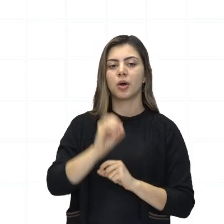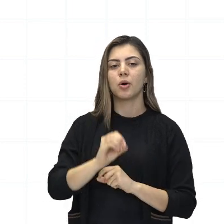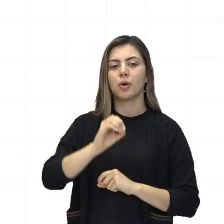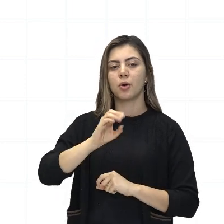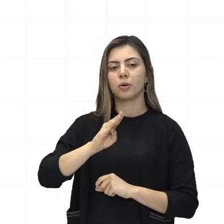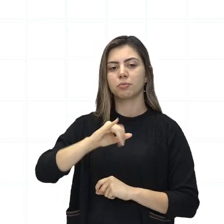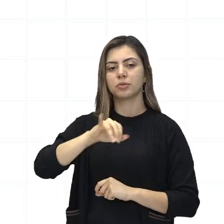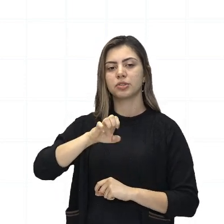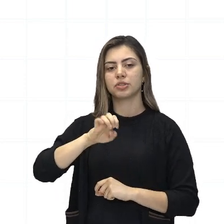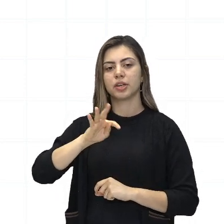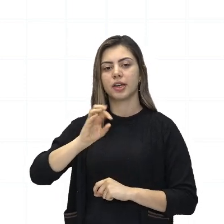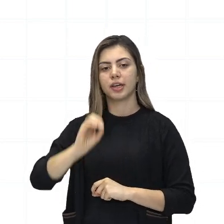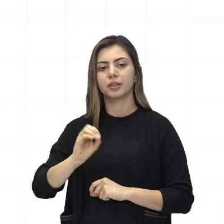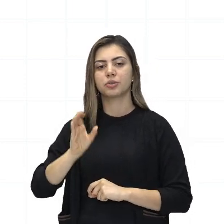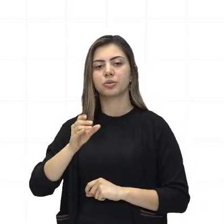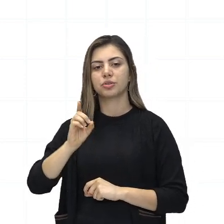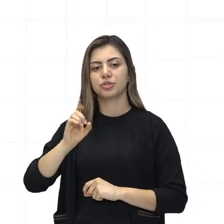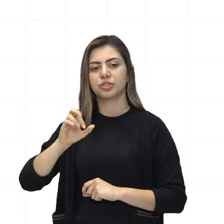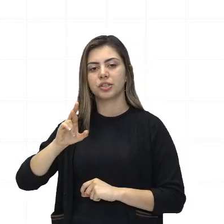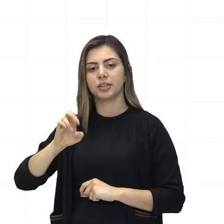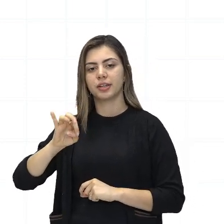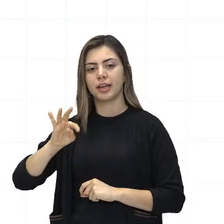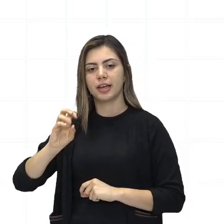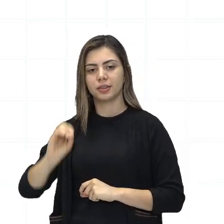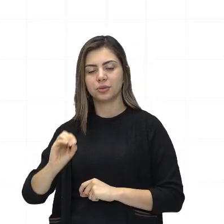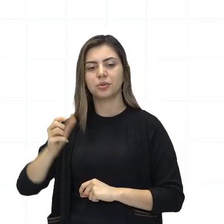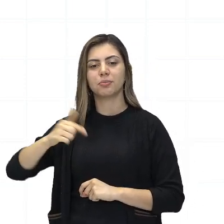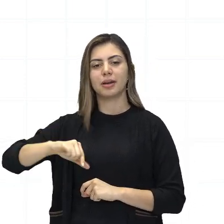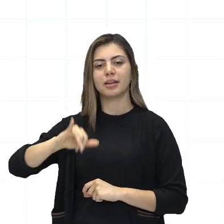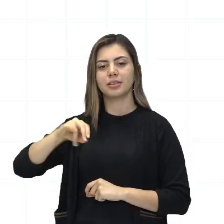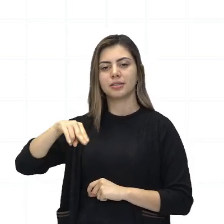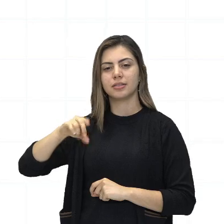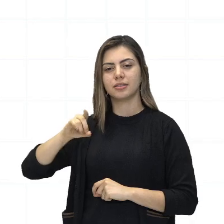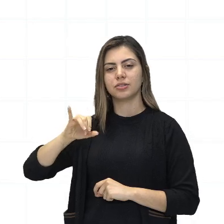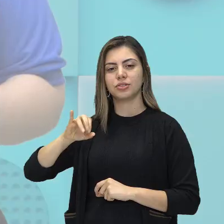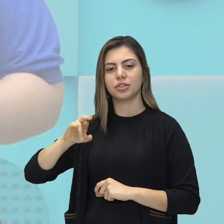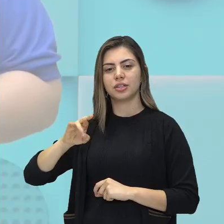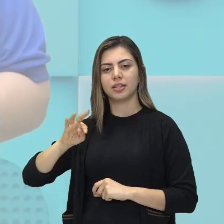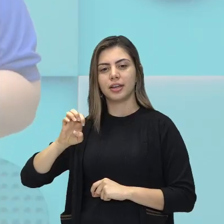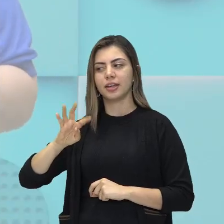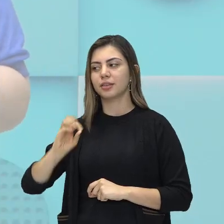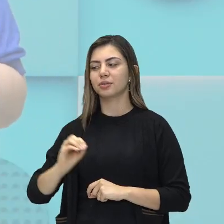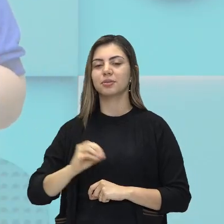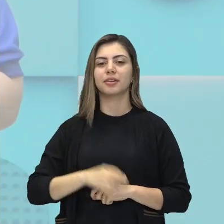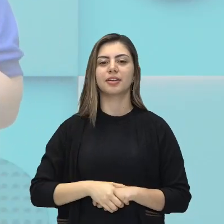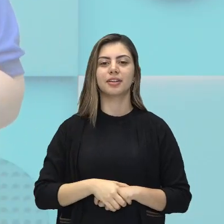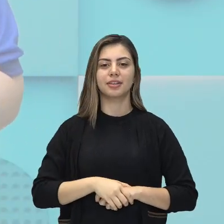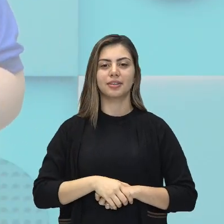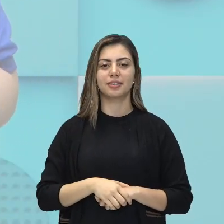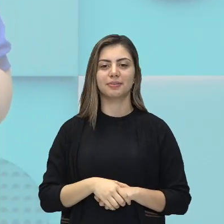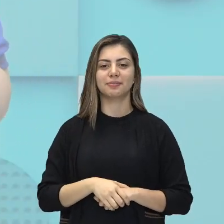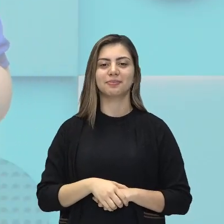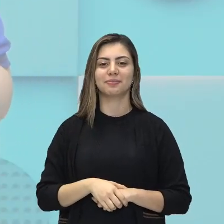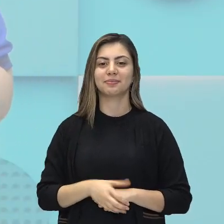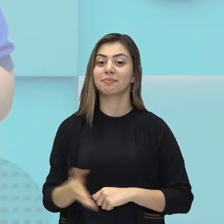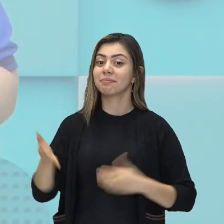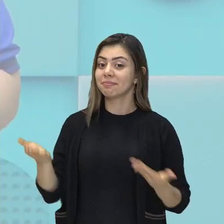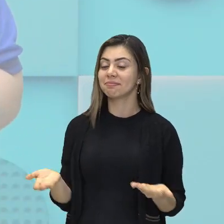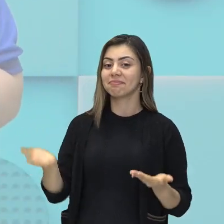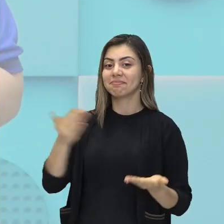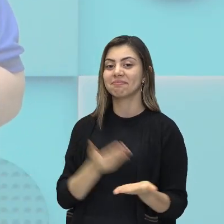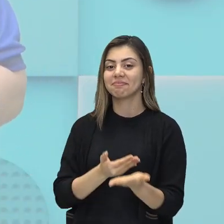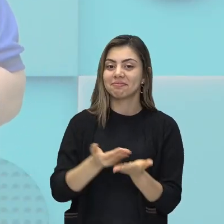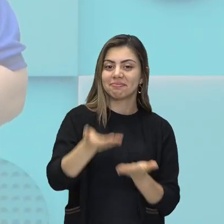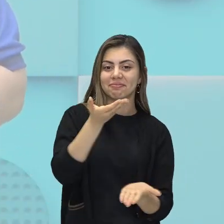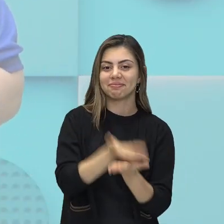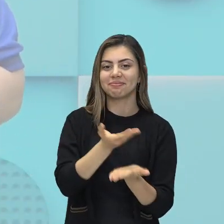complementos, objetos direto e indireto. Então, turmas, vamos juntos aí